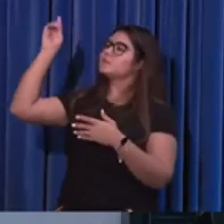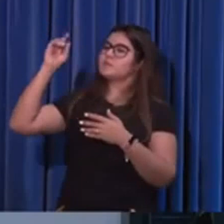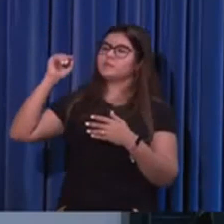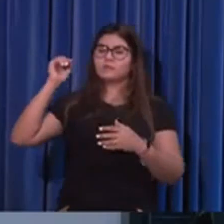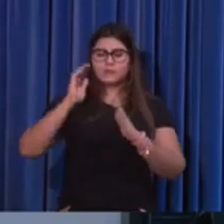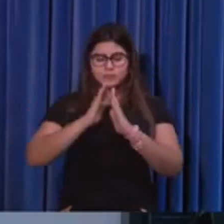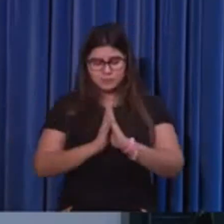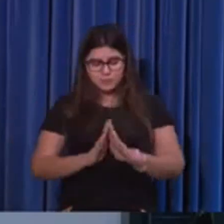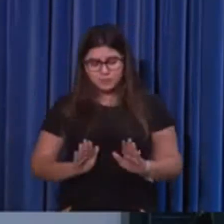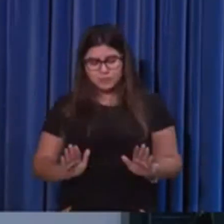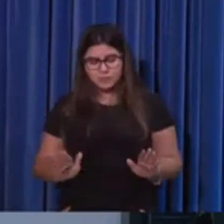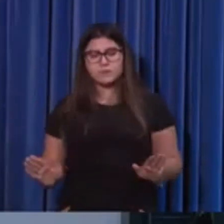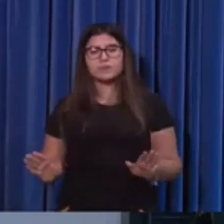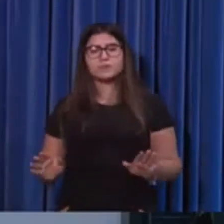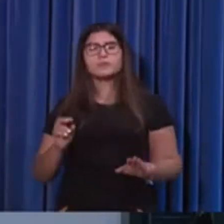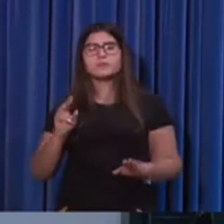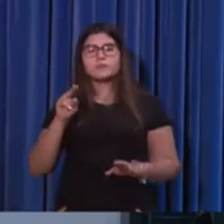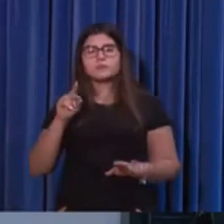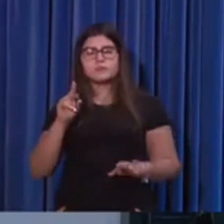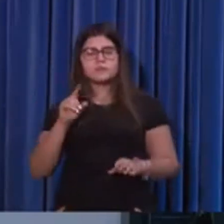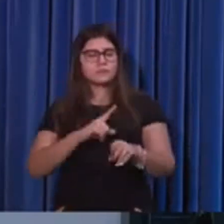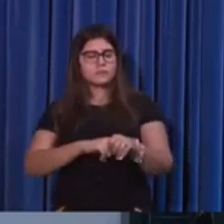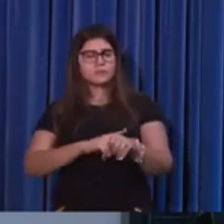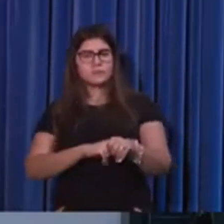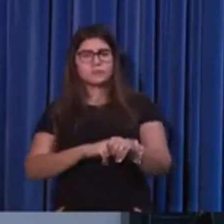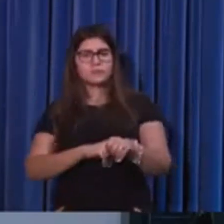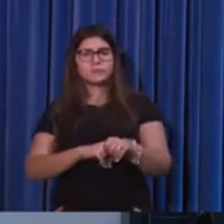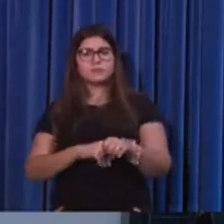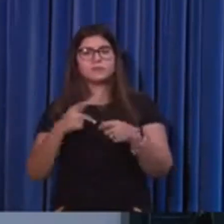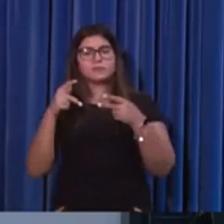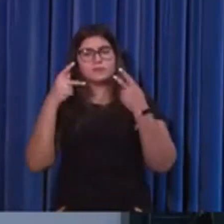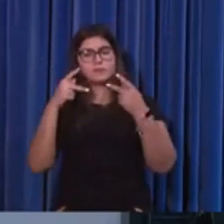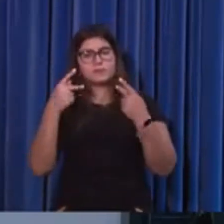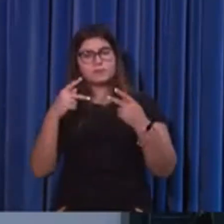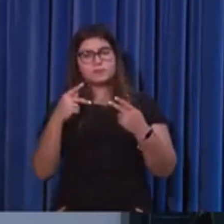Assim como na época de Malaquias, hoje, a grande